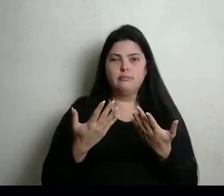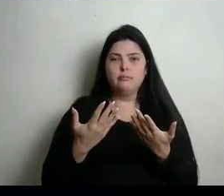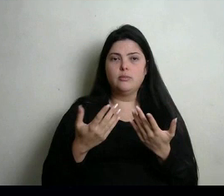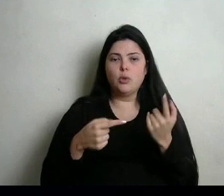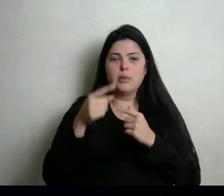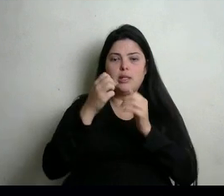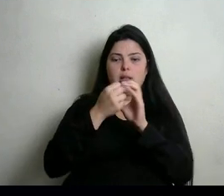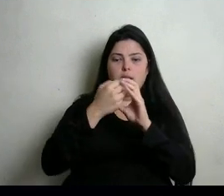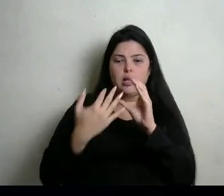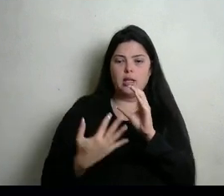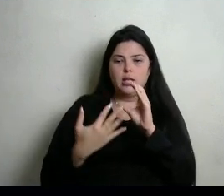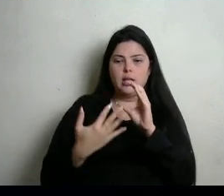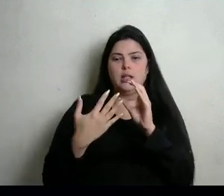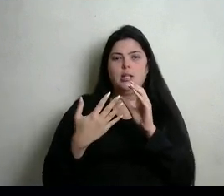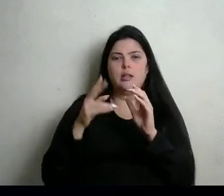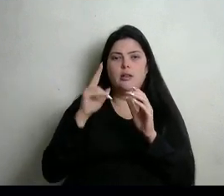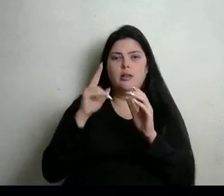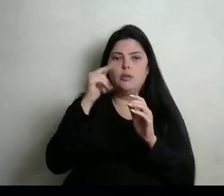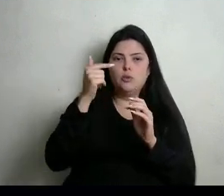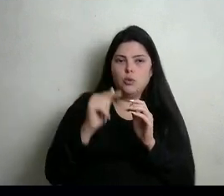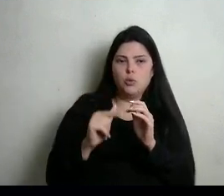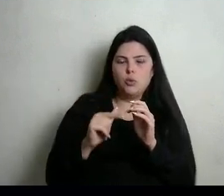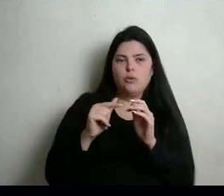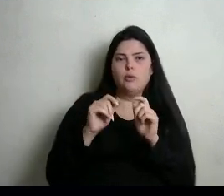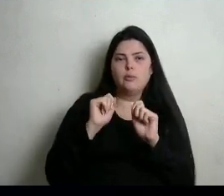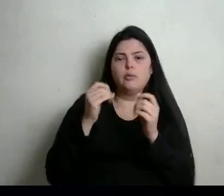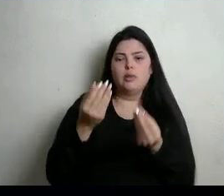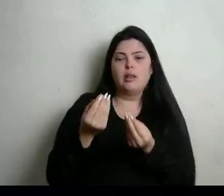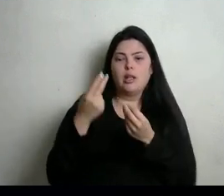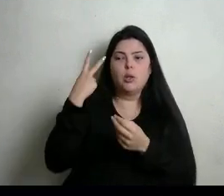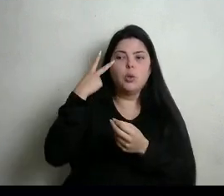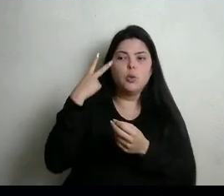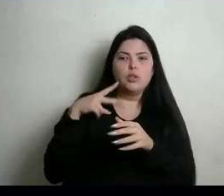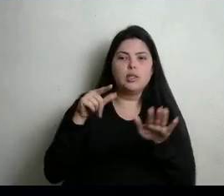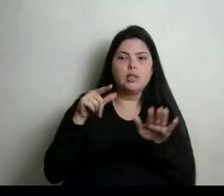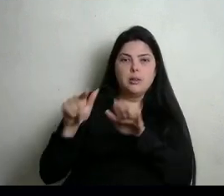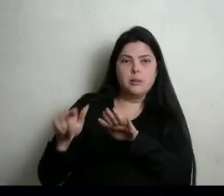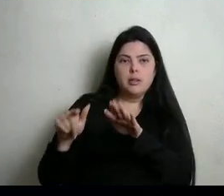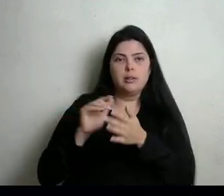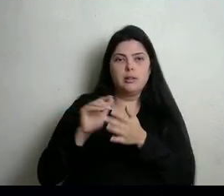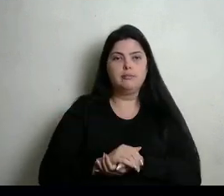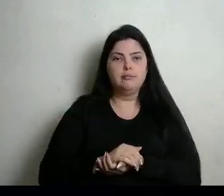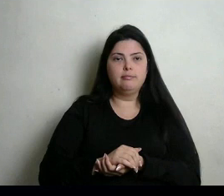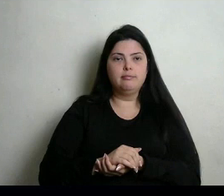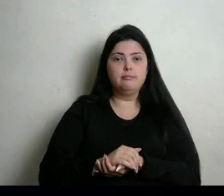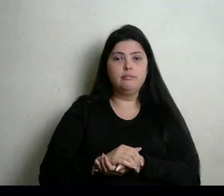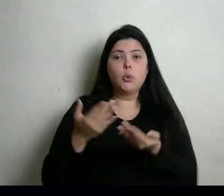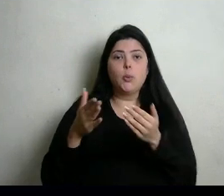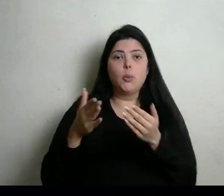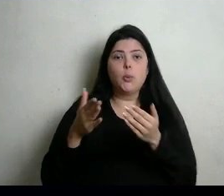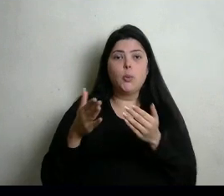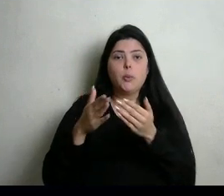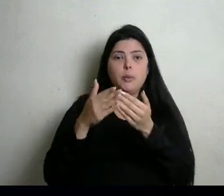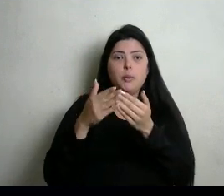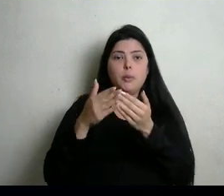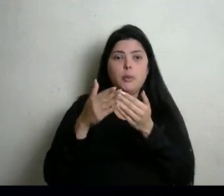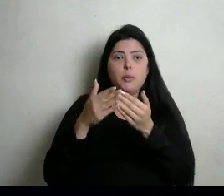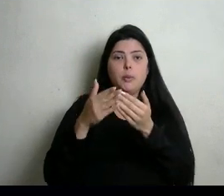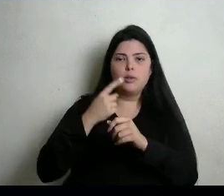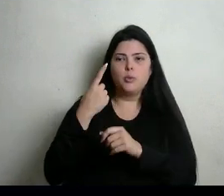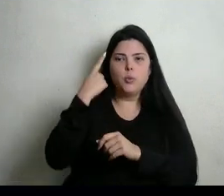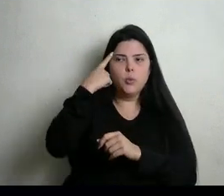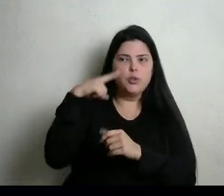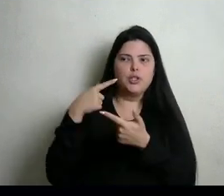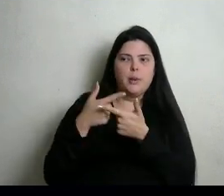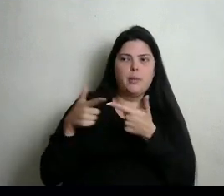A revenda ela só poderia entregar em 2 dias da semana, e esse pedido tinha um tempo de processamento de 1 dia e meio para